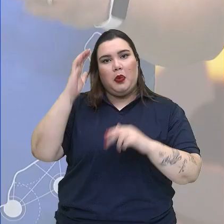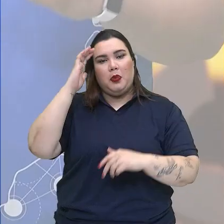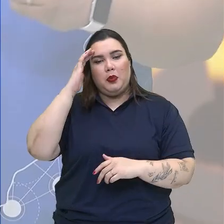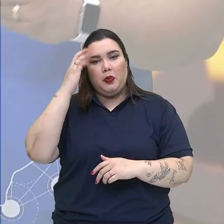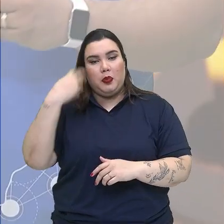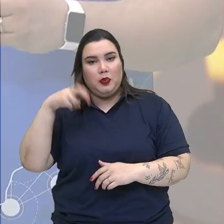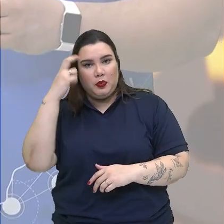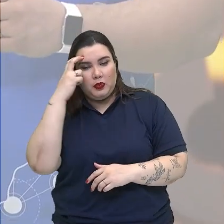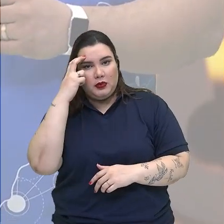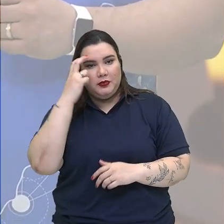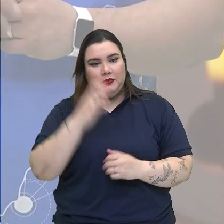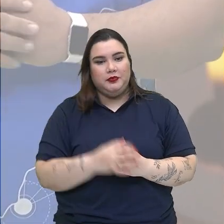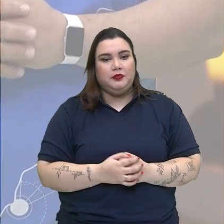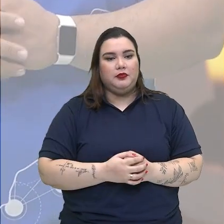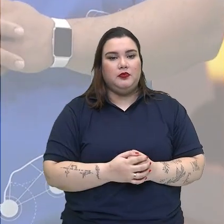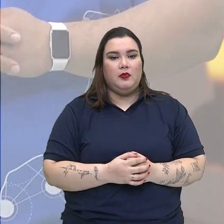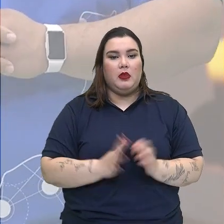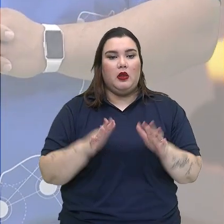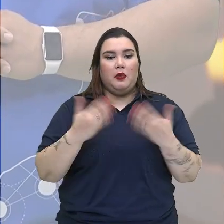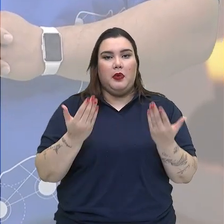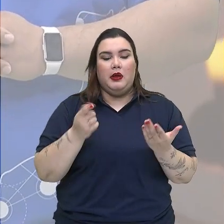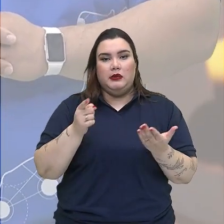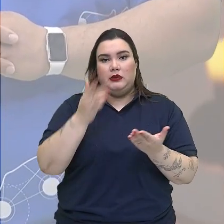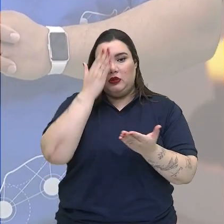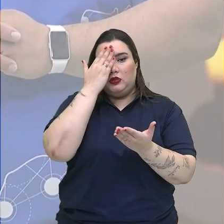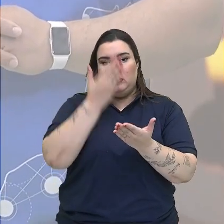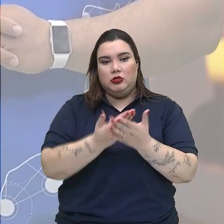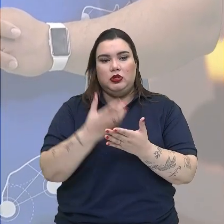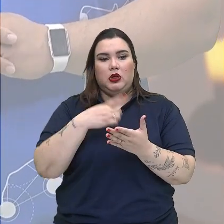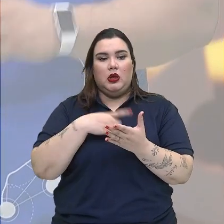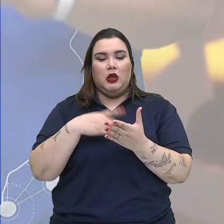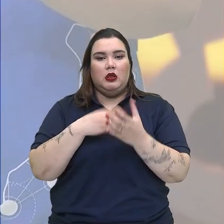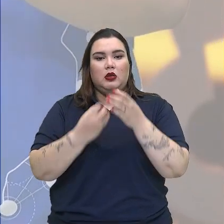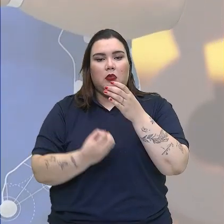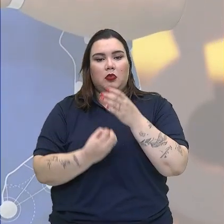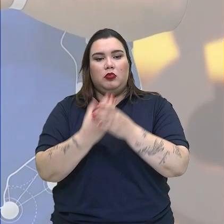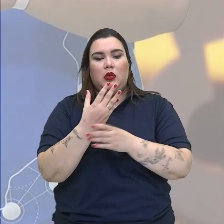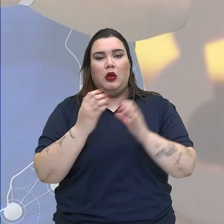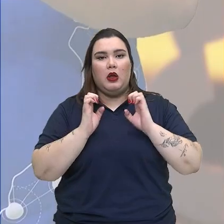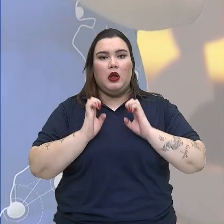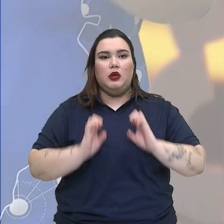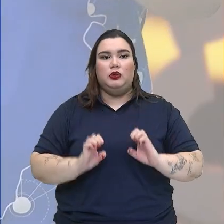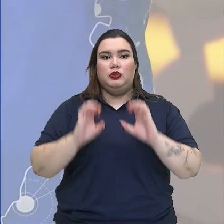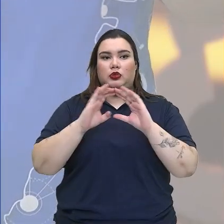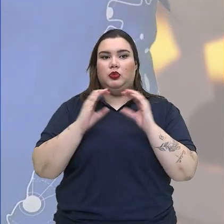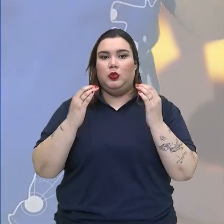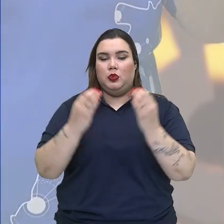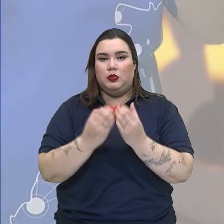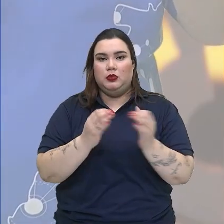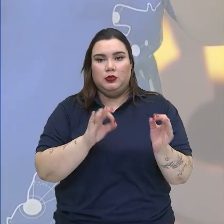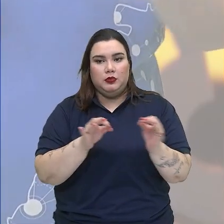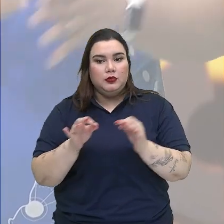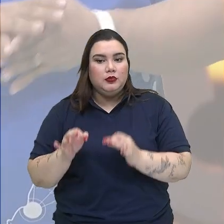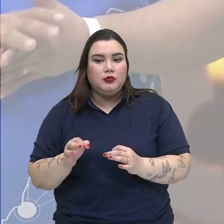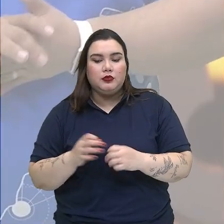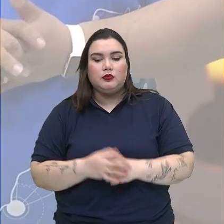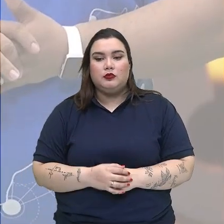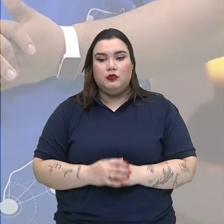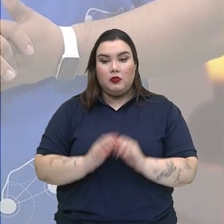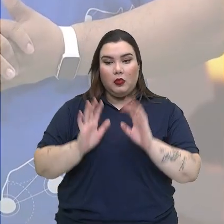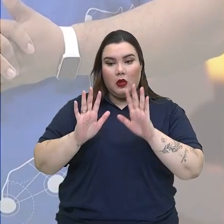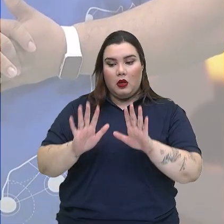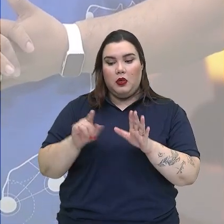fundamentavam a cosmovisão e a ética comunitária. Mas, saindo um pouco do